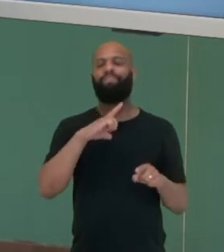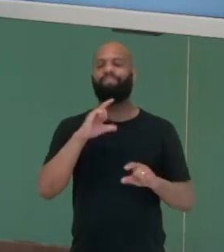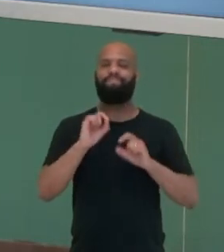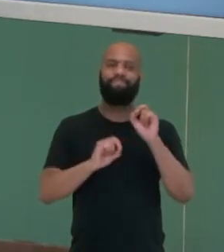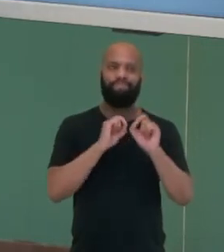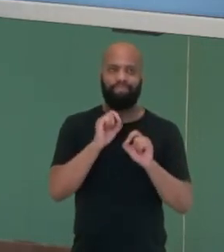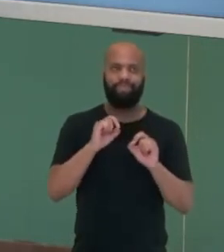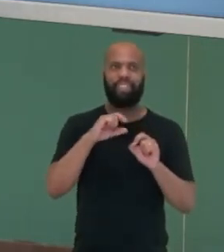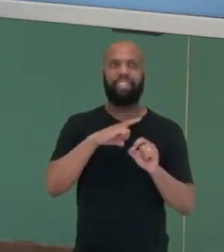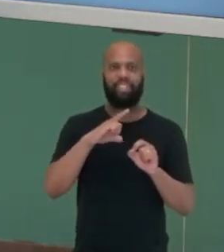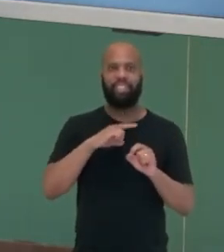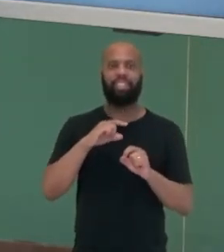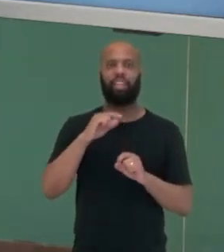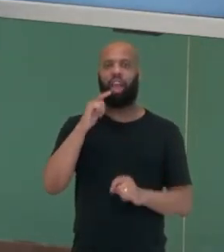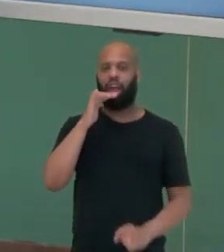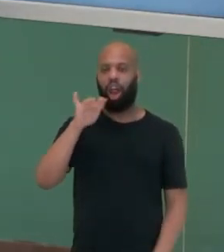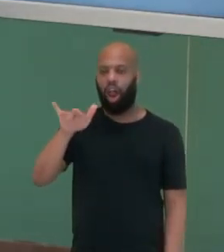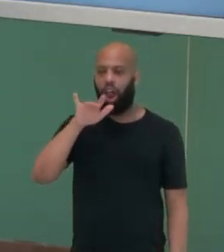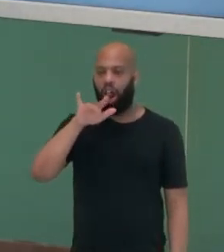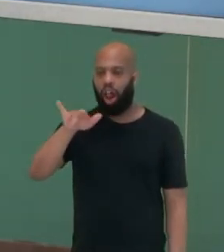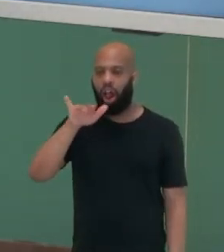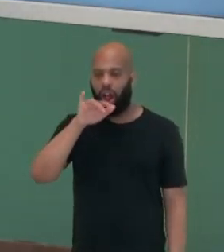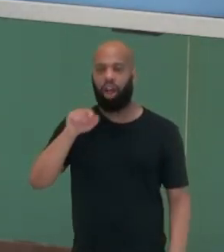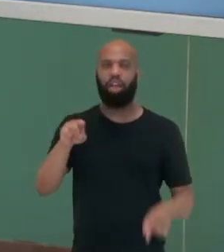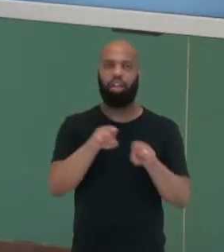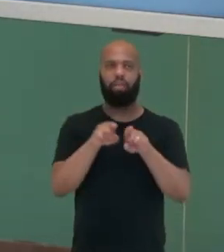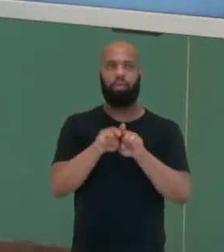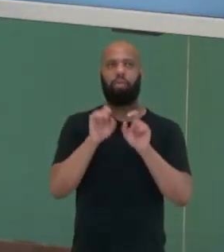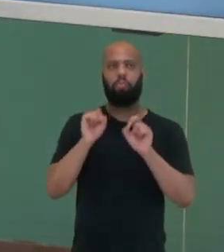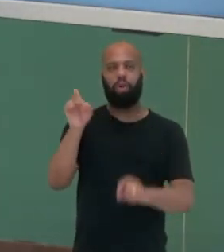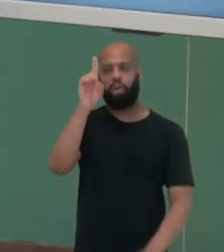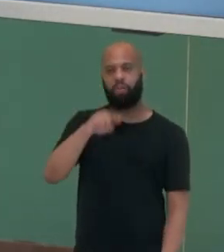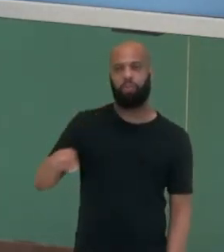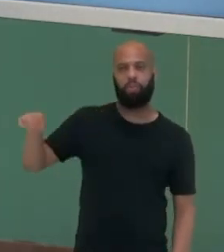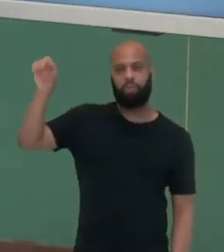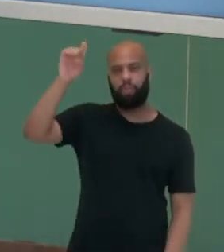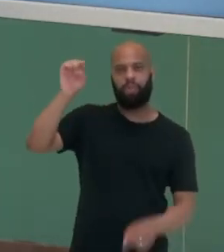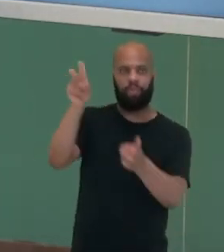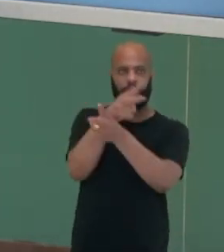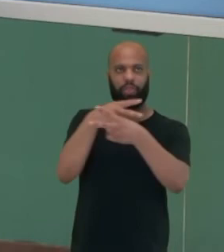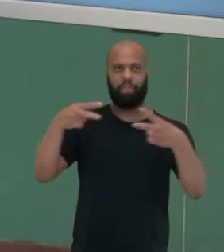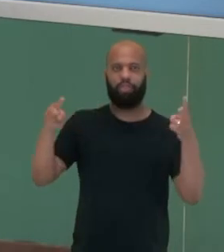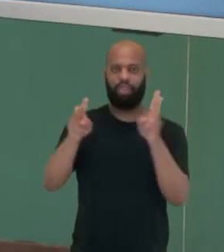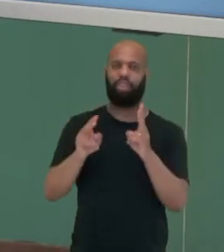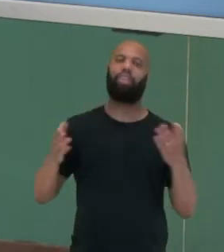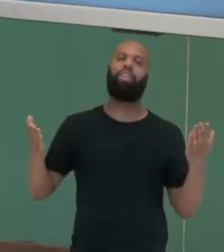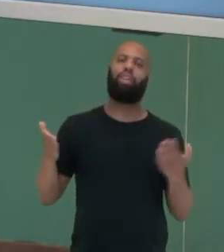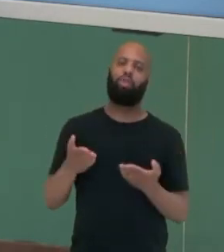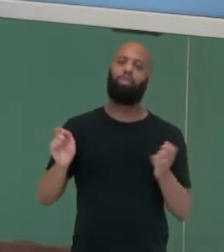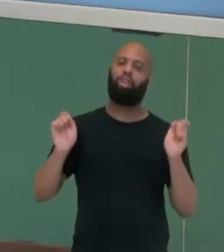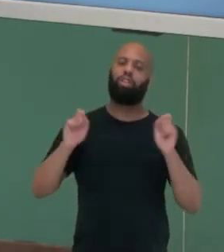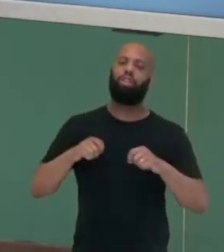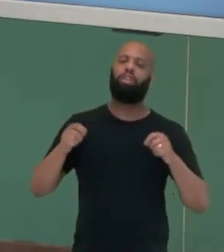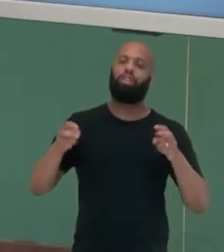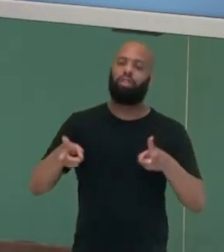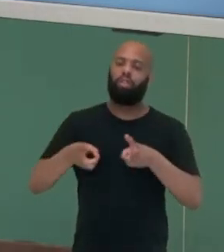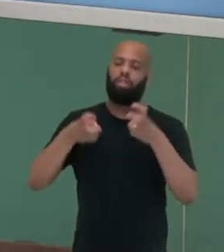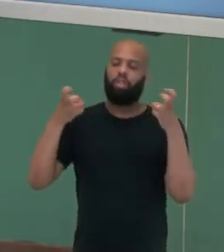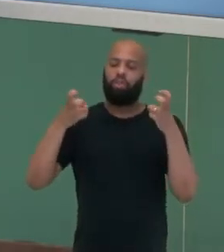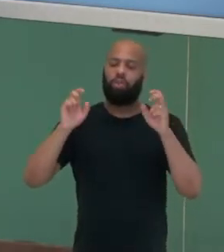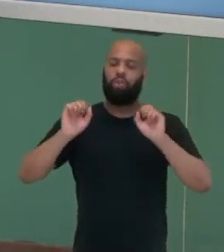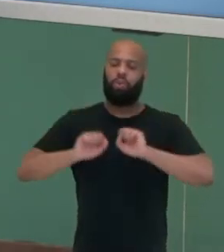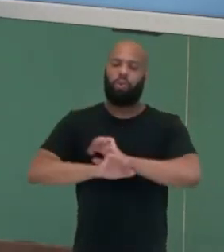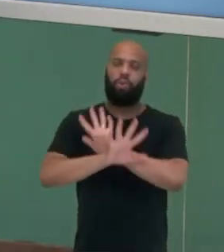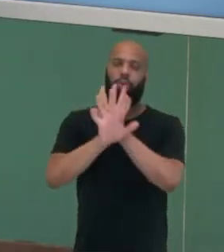bem, até pode ser que os dragões sejam moinhos de vento. Aqui é muito clara a referência, muito clara